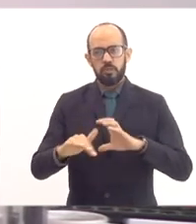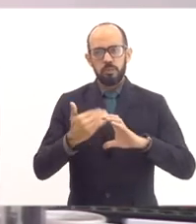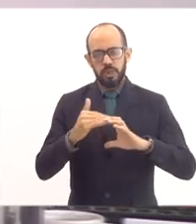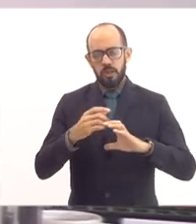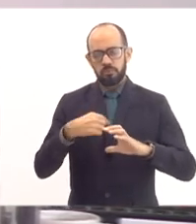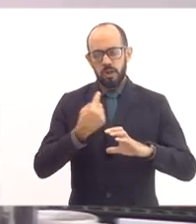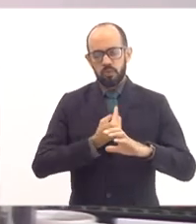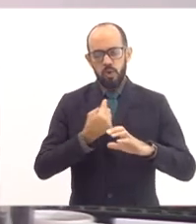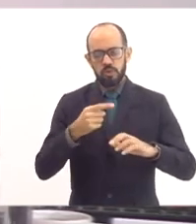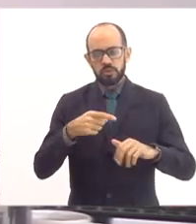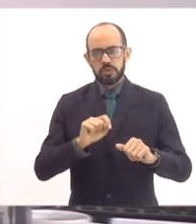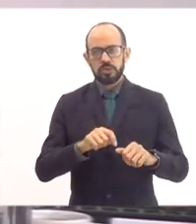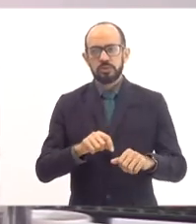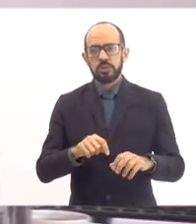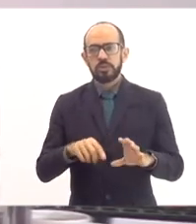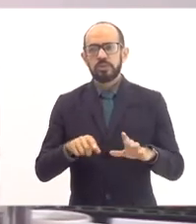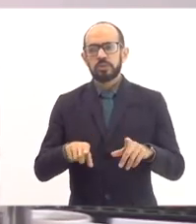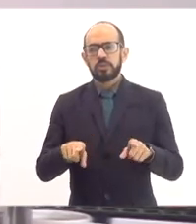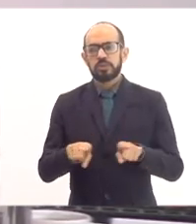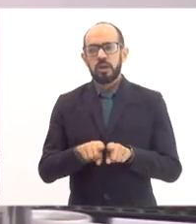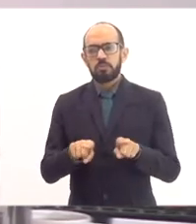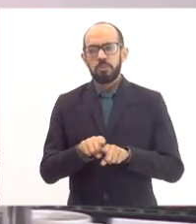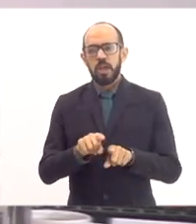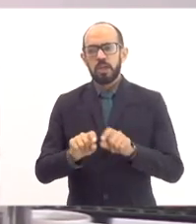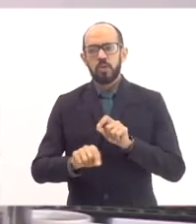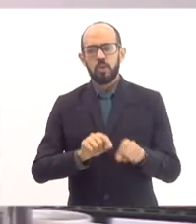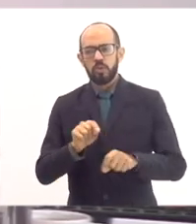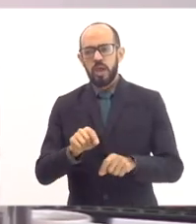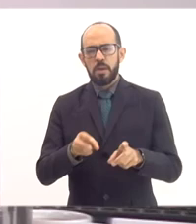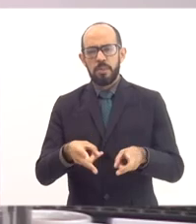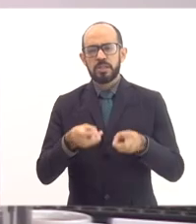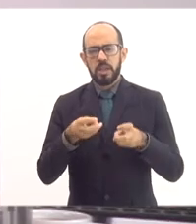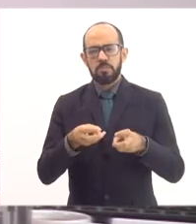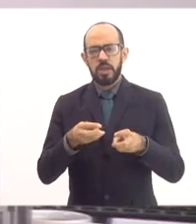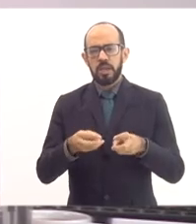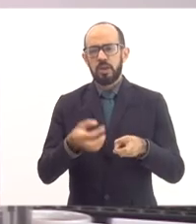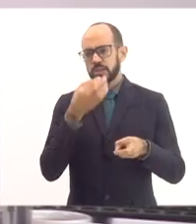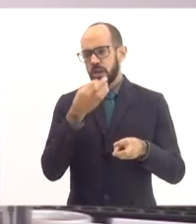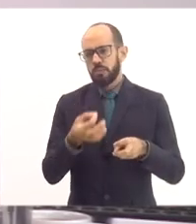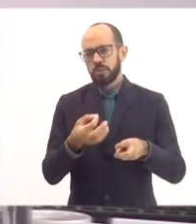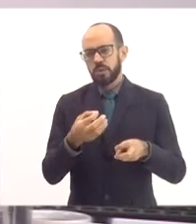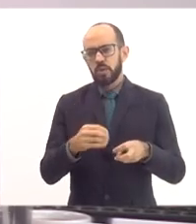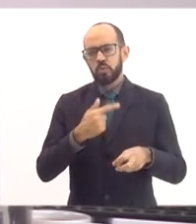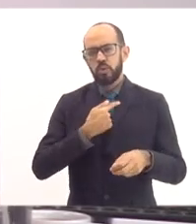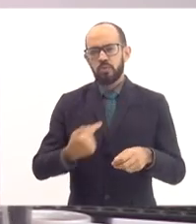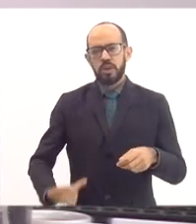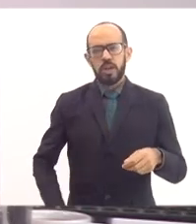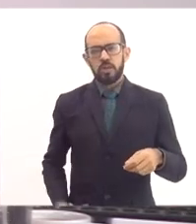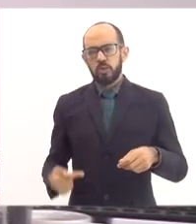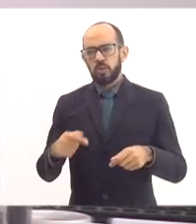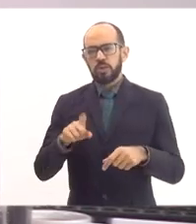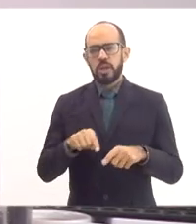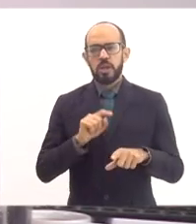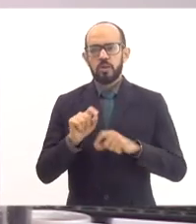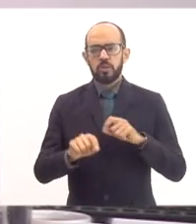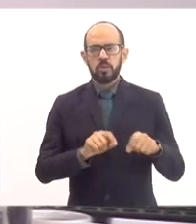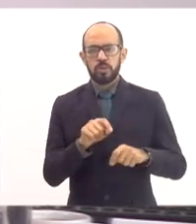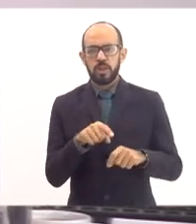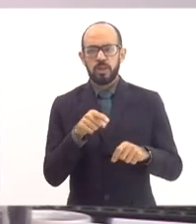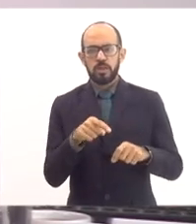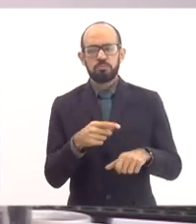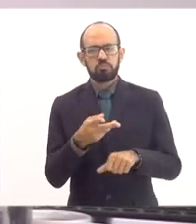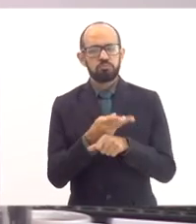E ressaltando exatamente essa posição do governador, no sentido de que, buscando